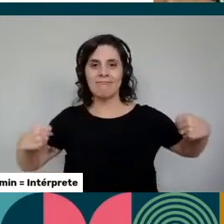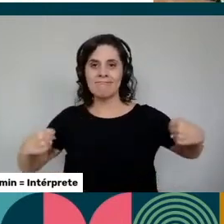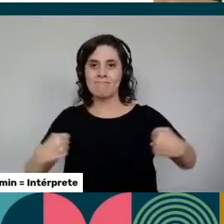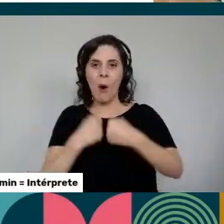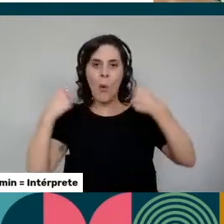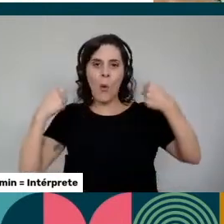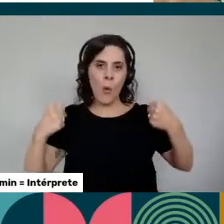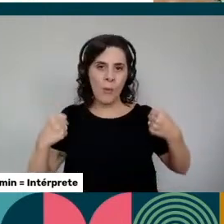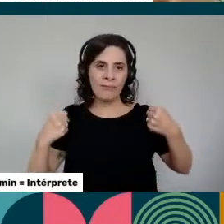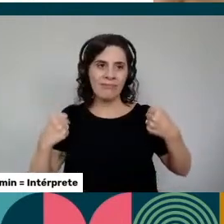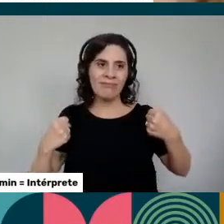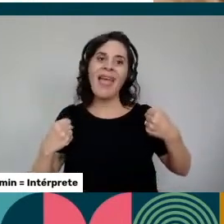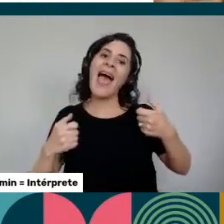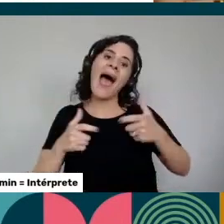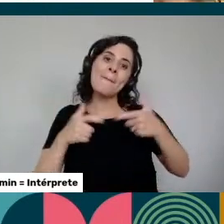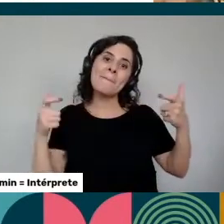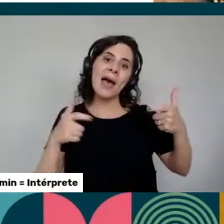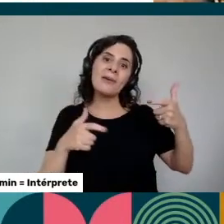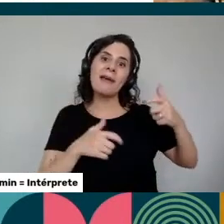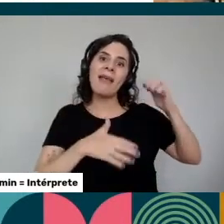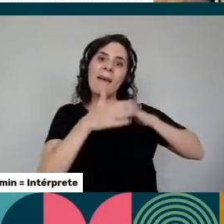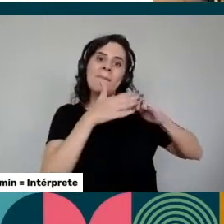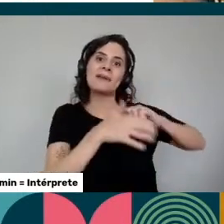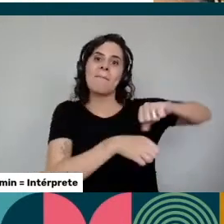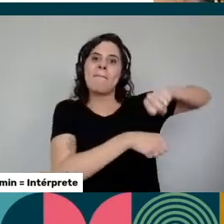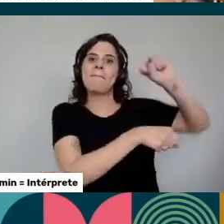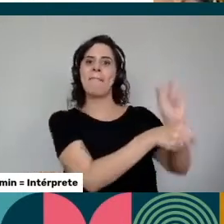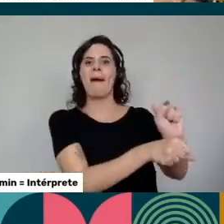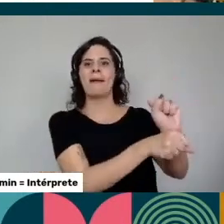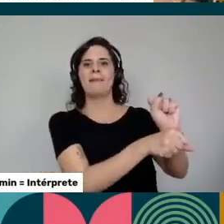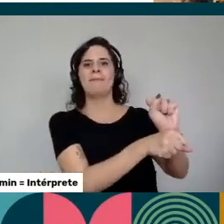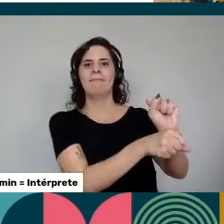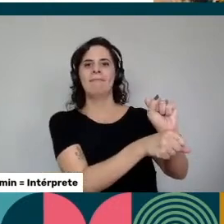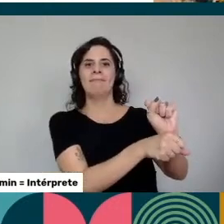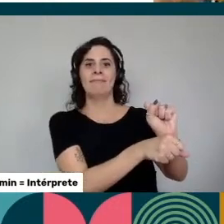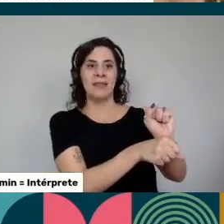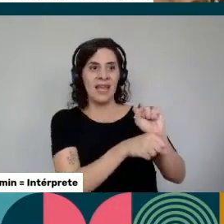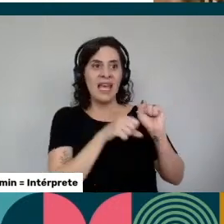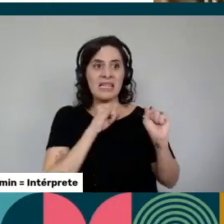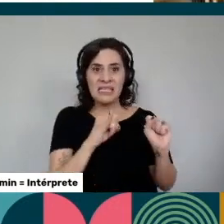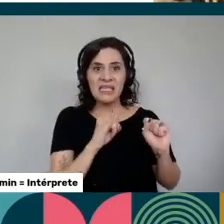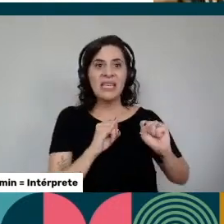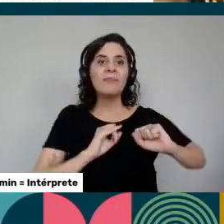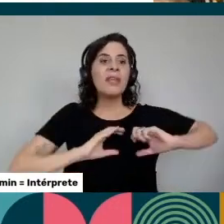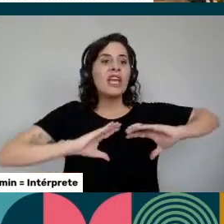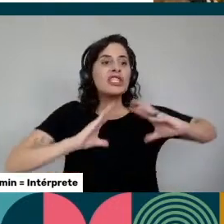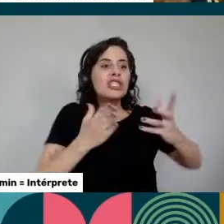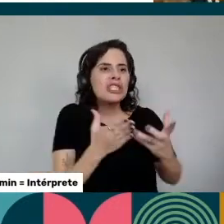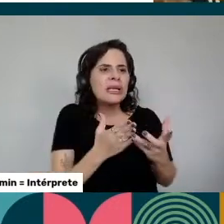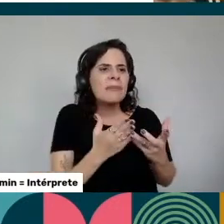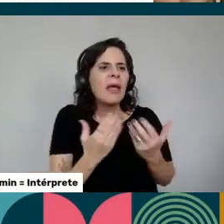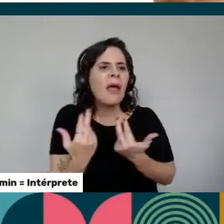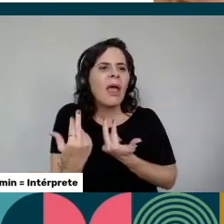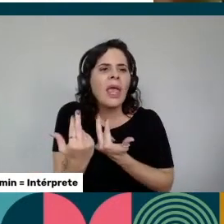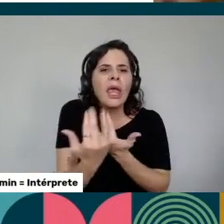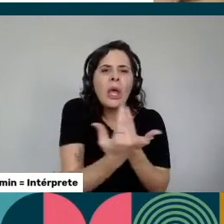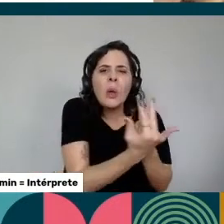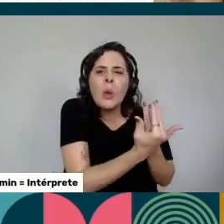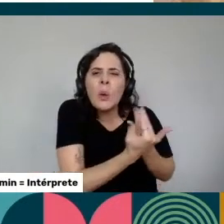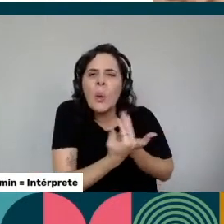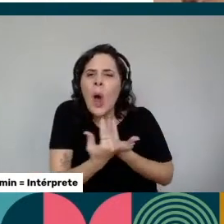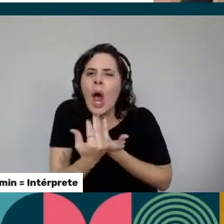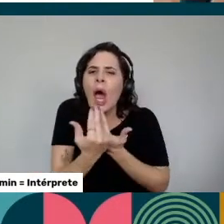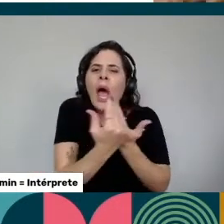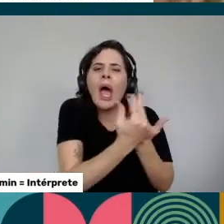quê? Times mais homogêneos conseguem performar mais rápido inicialmente, porque não